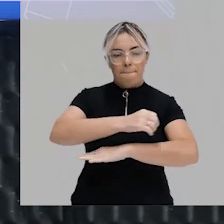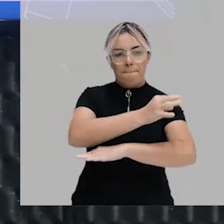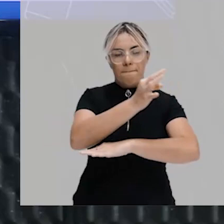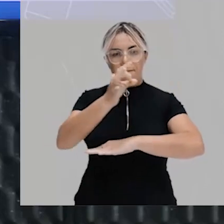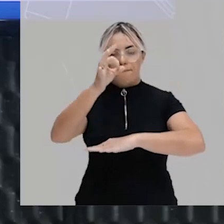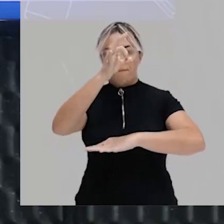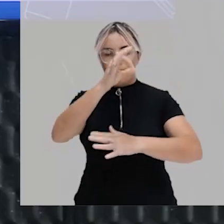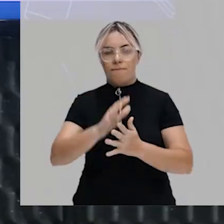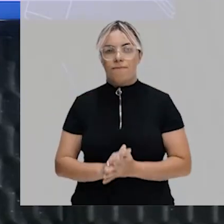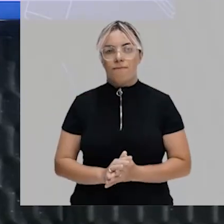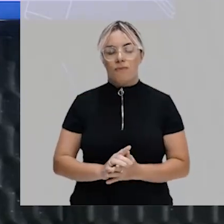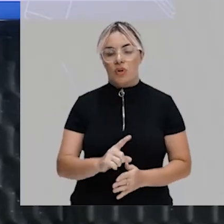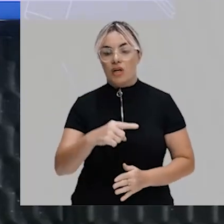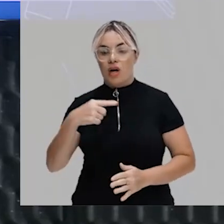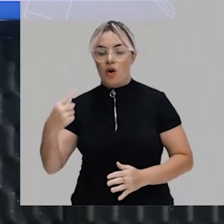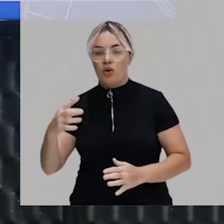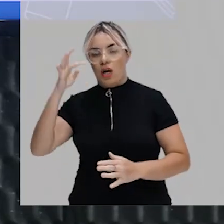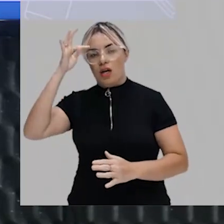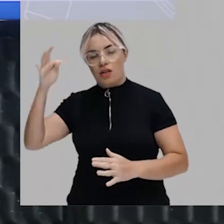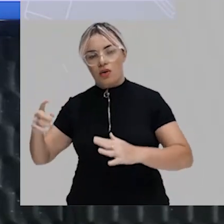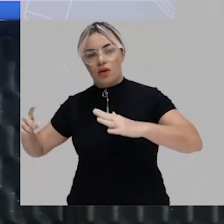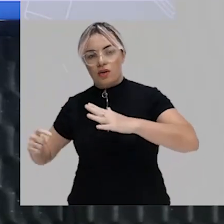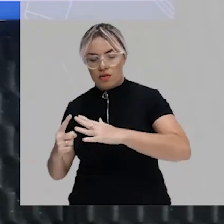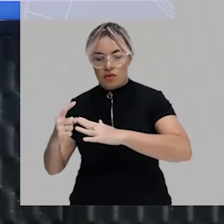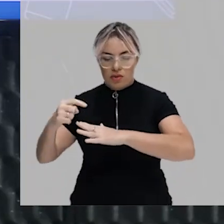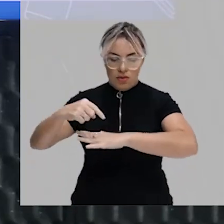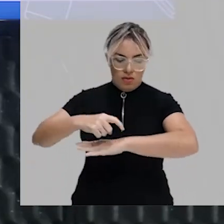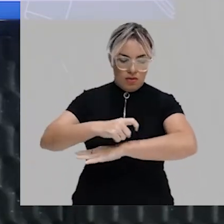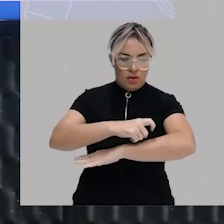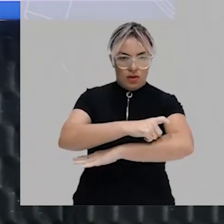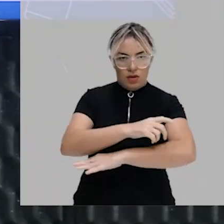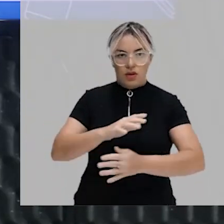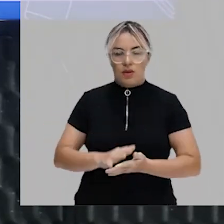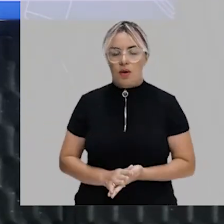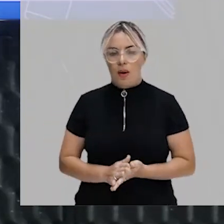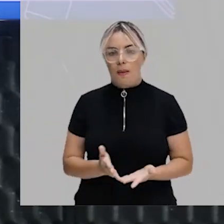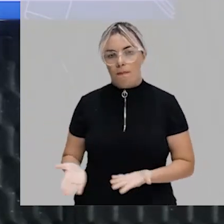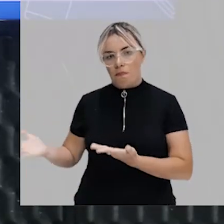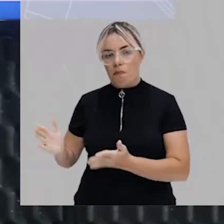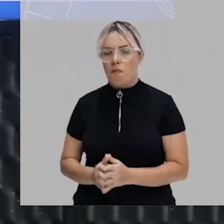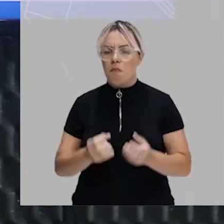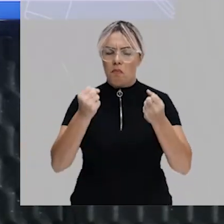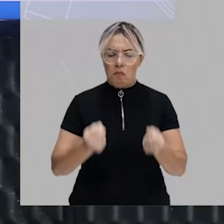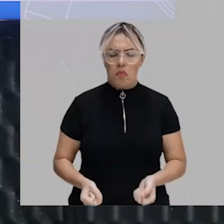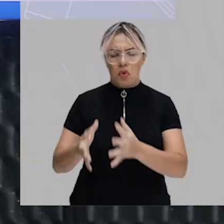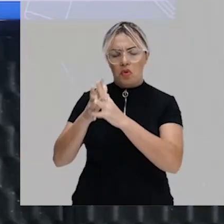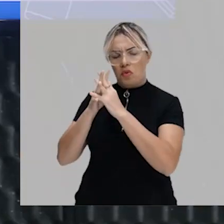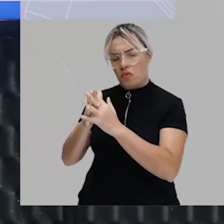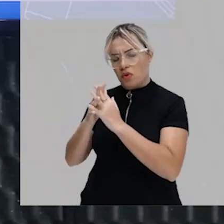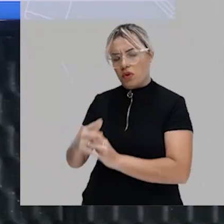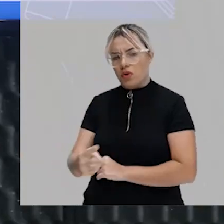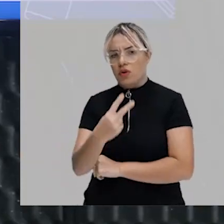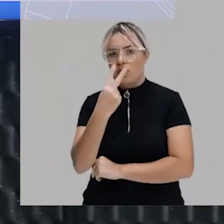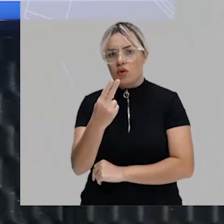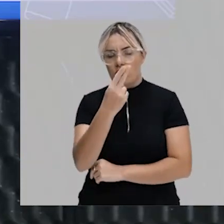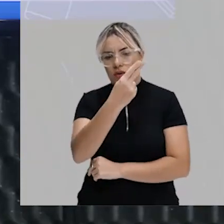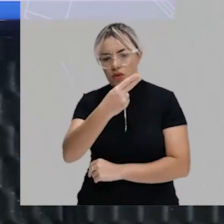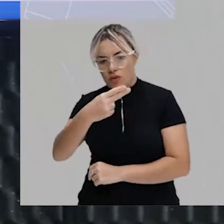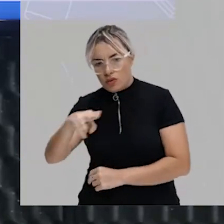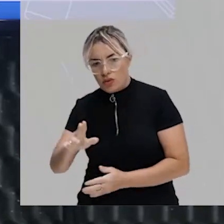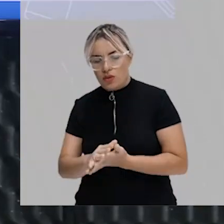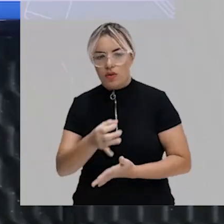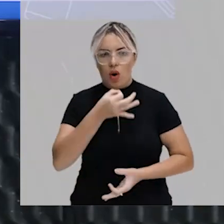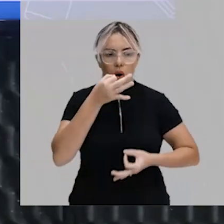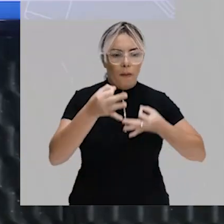teoria de abiogênese, tá? Muitas pessoas terminam confundindo esses dois nomes, mas tratam-se de duas